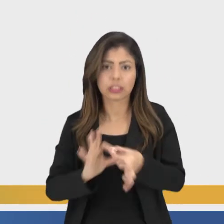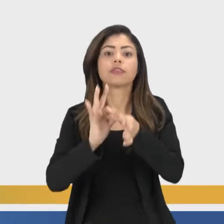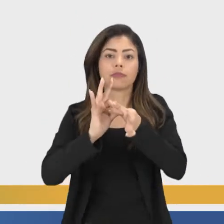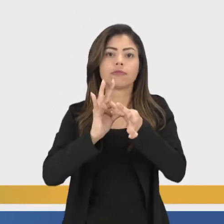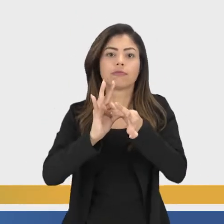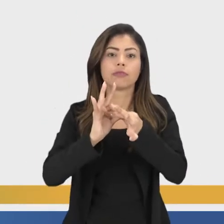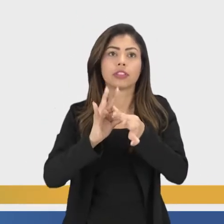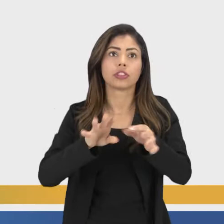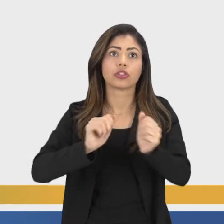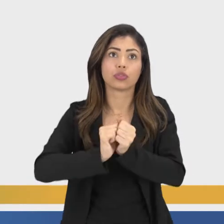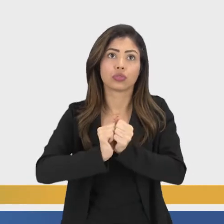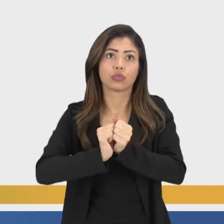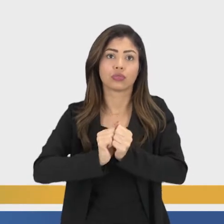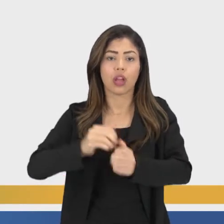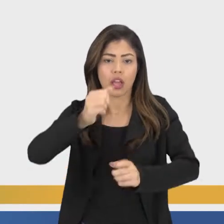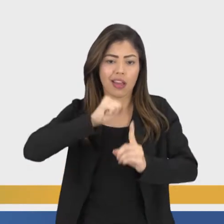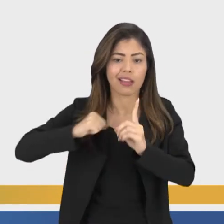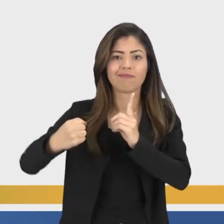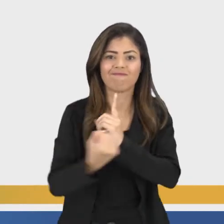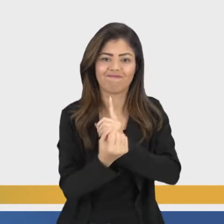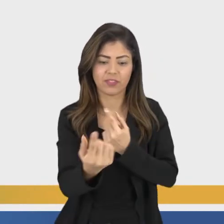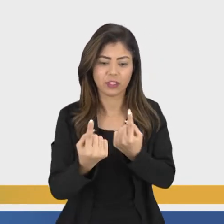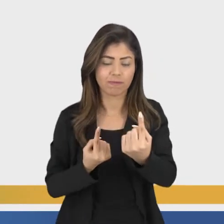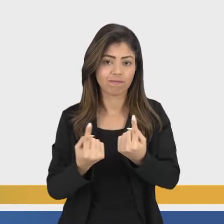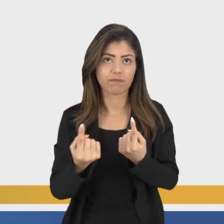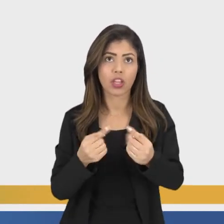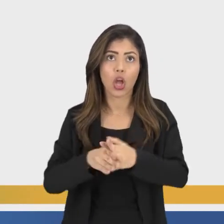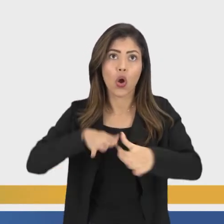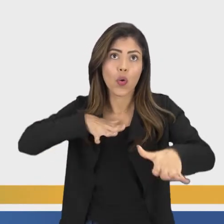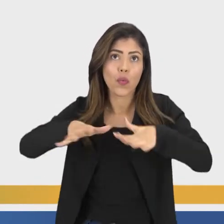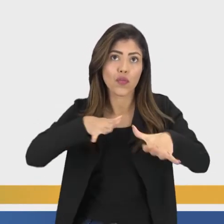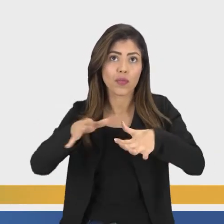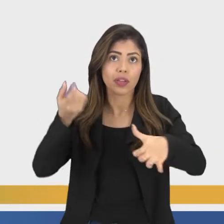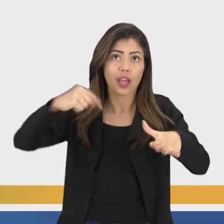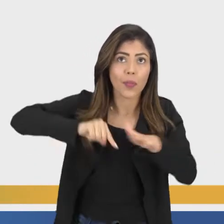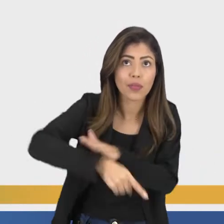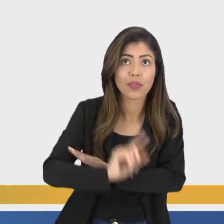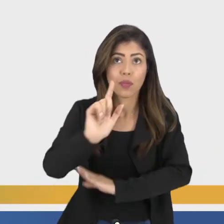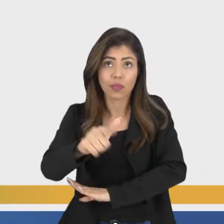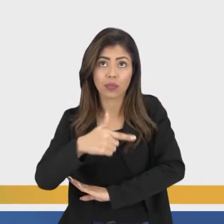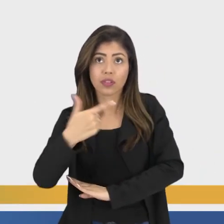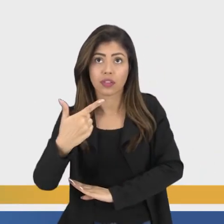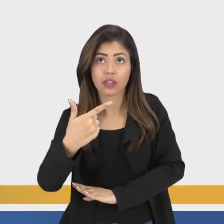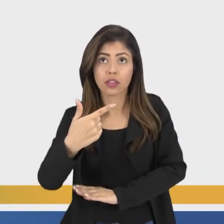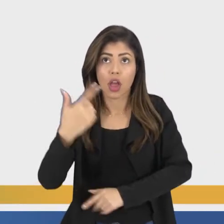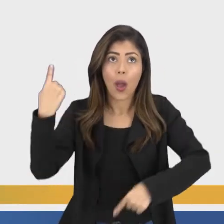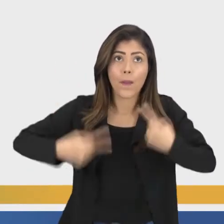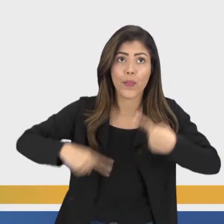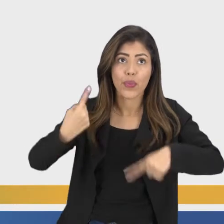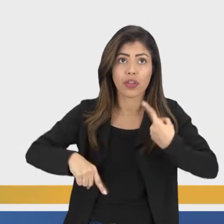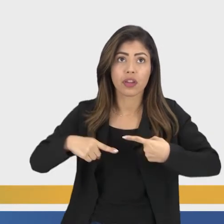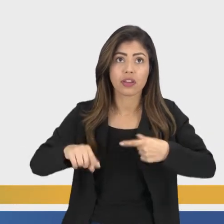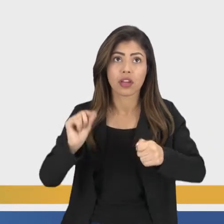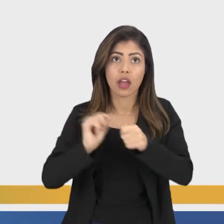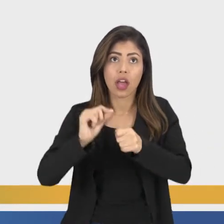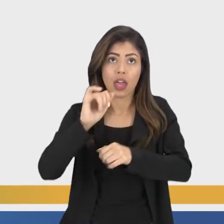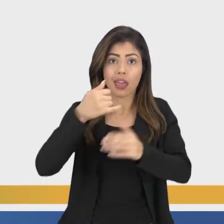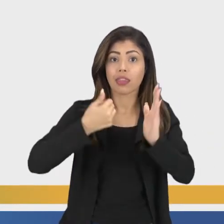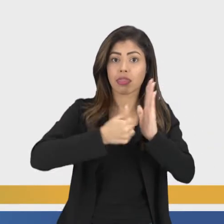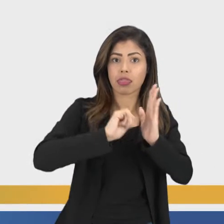nas relações sociais. O movimento aprofundou, por outro lado, sua política de construção